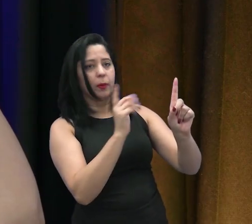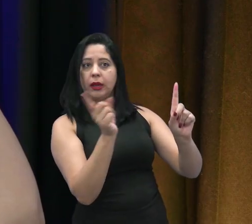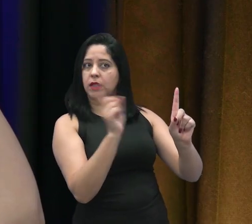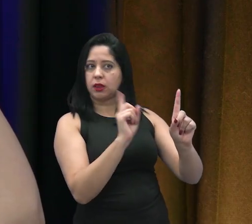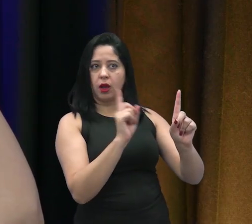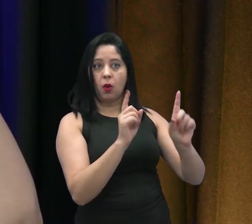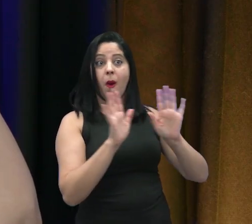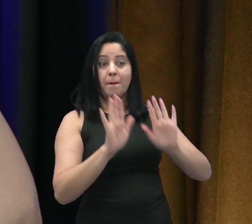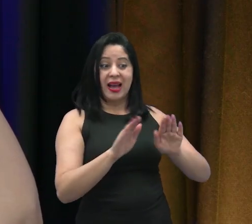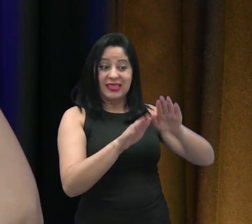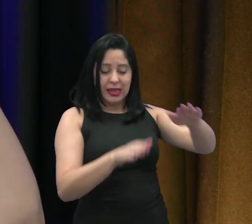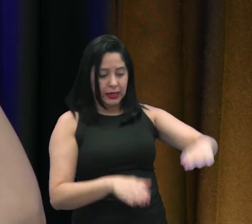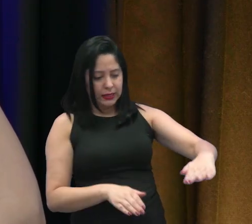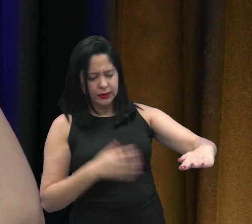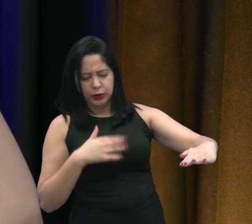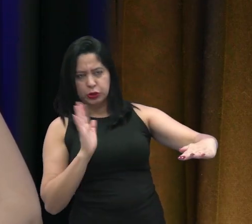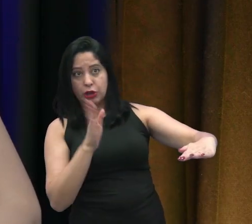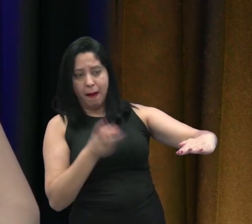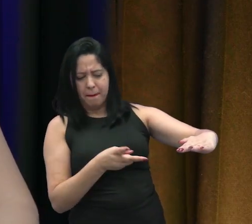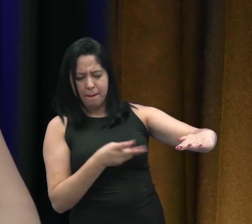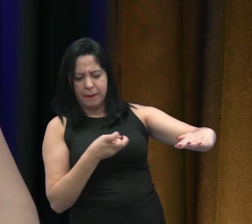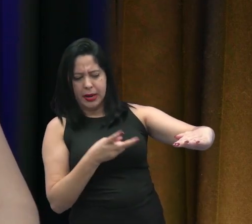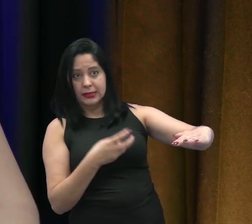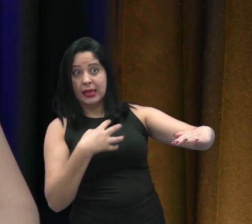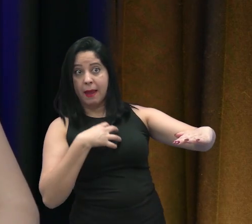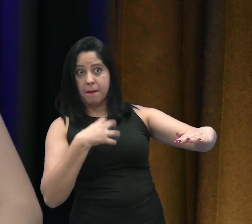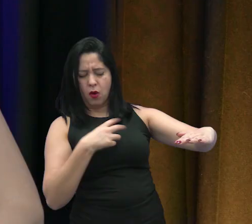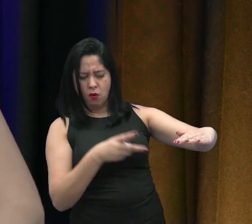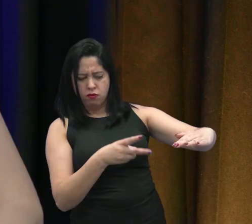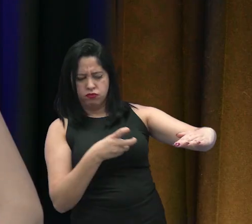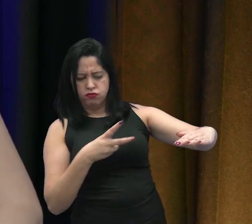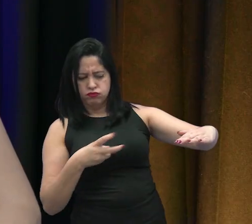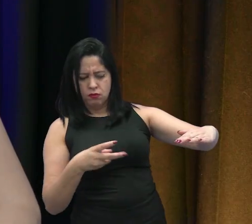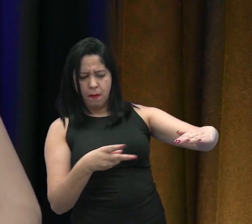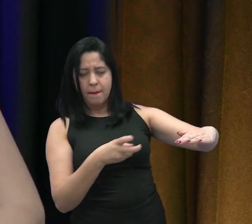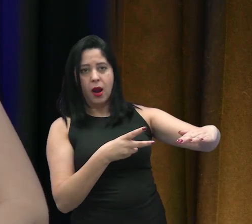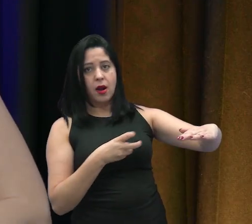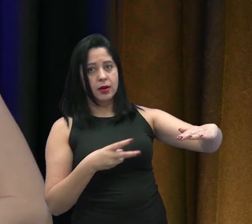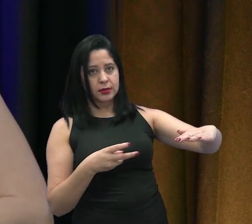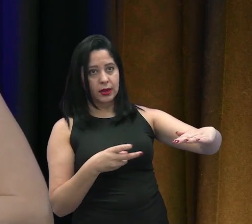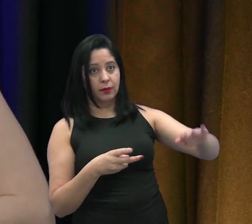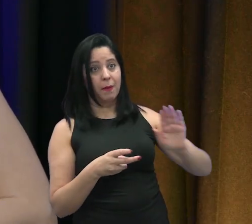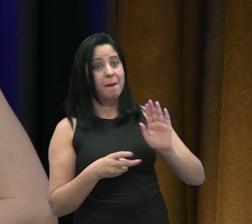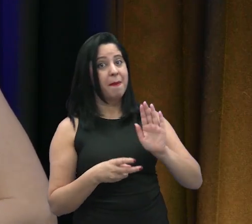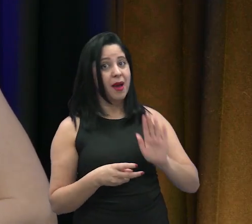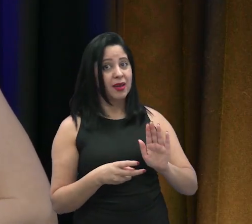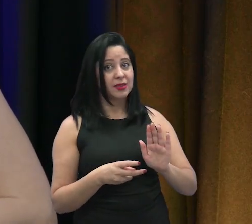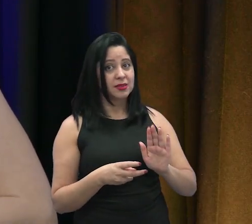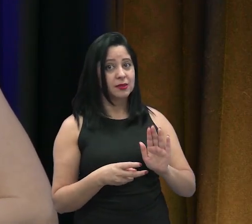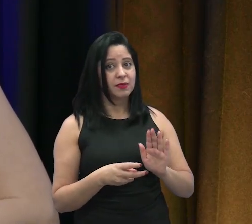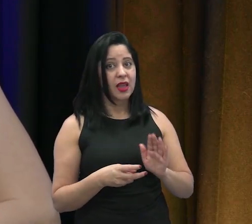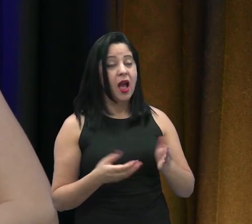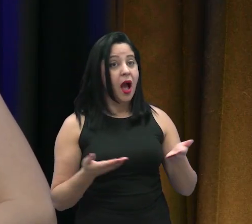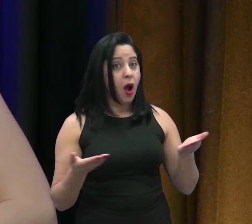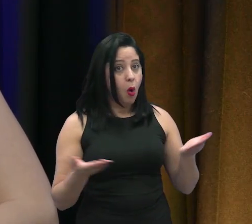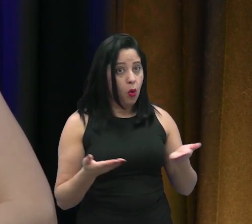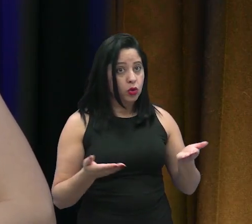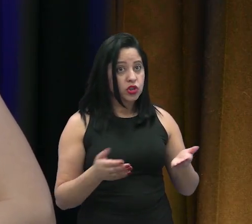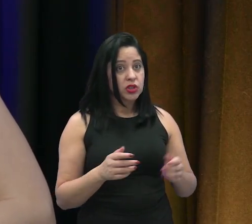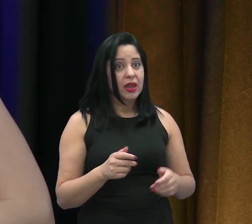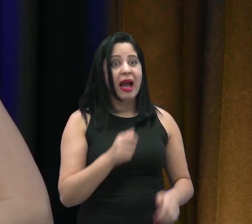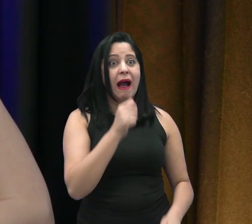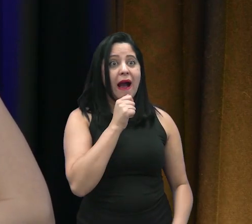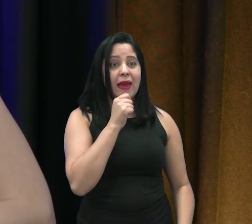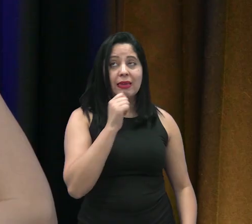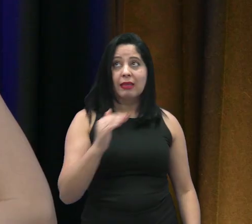percebe os sinais na infância, né? A maioria dos sinais são aparentes na infância. No entanto, hoje em dia a gente tem muitos